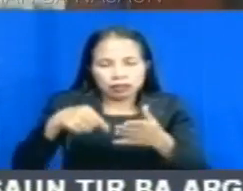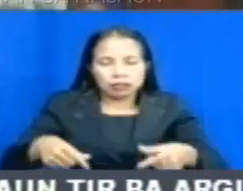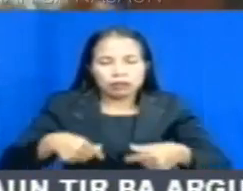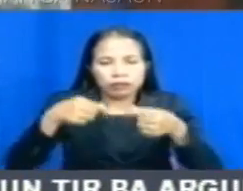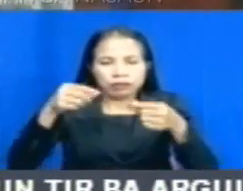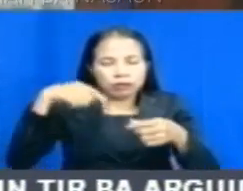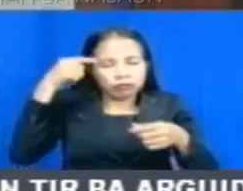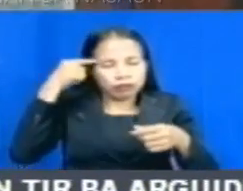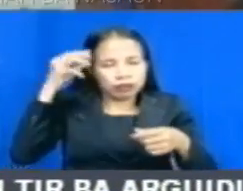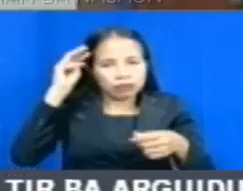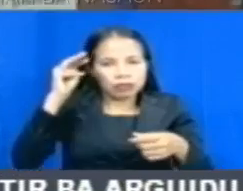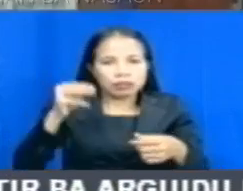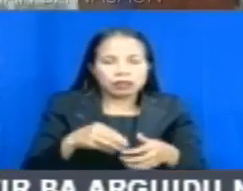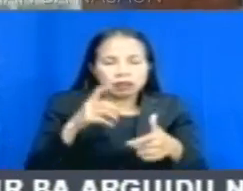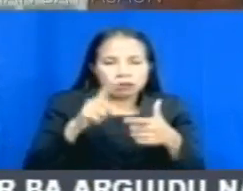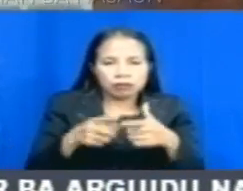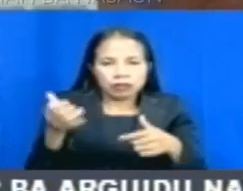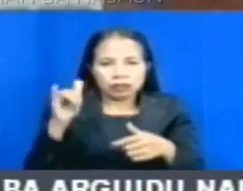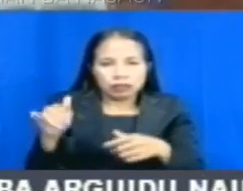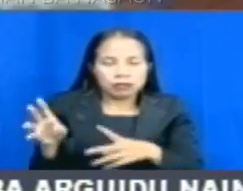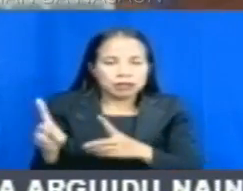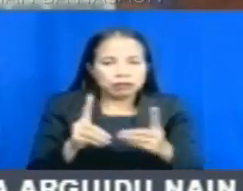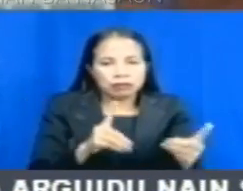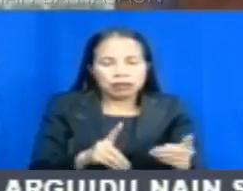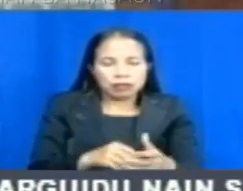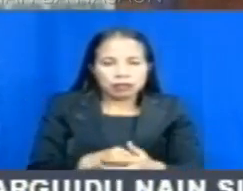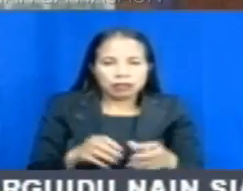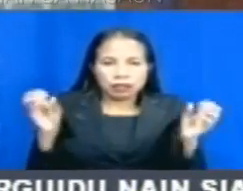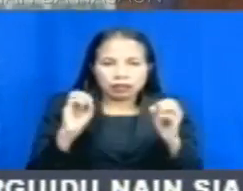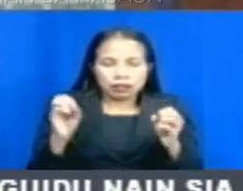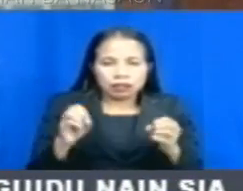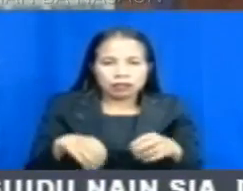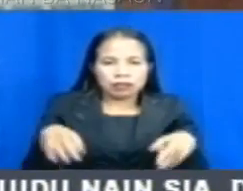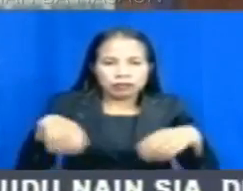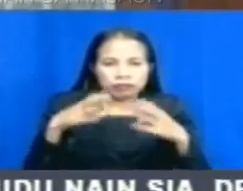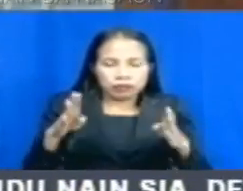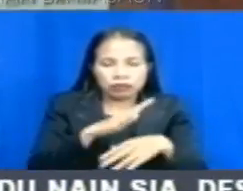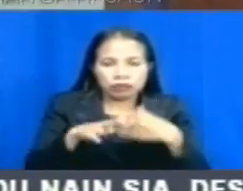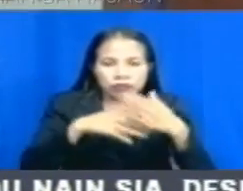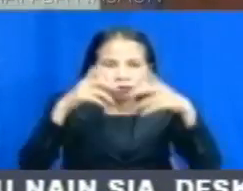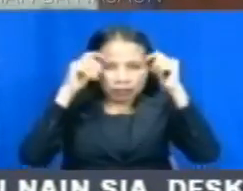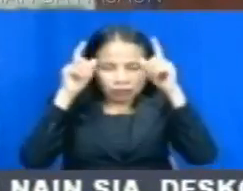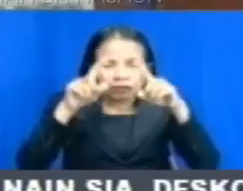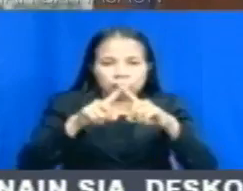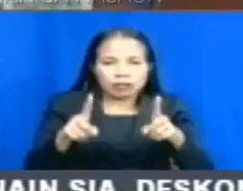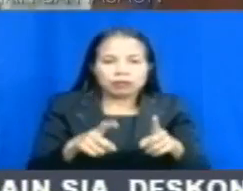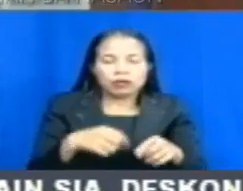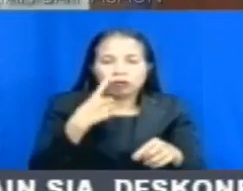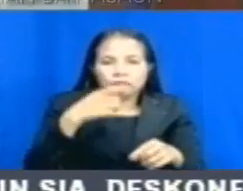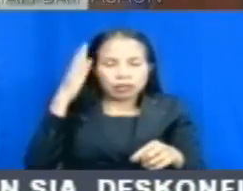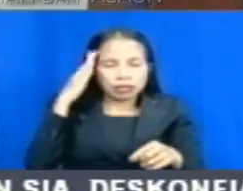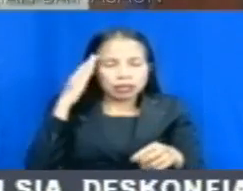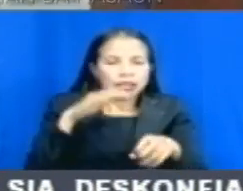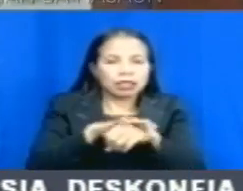o governo, ministério relevante, depois Sira se implementa. Nem para funcionário Timor-Leste ou todo, mas bem sema que tem